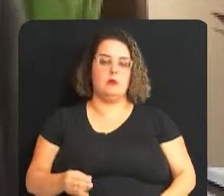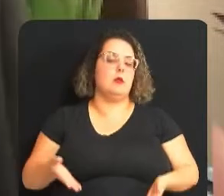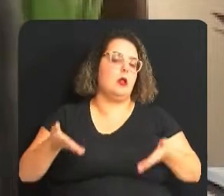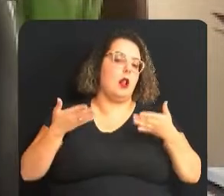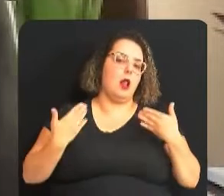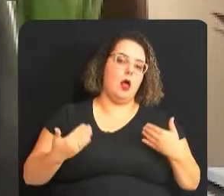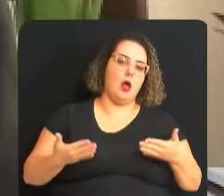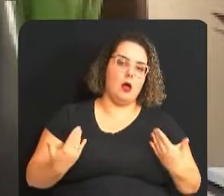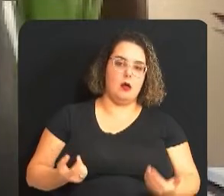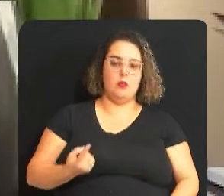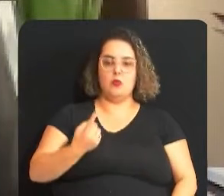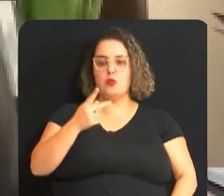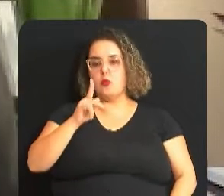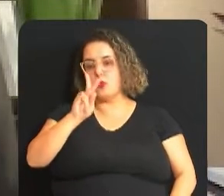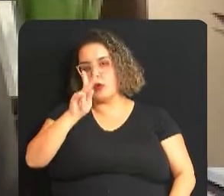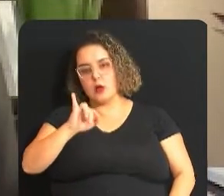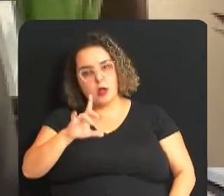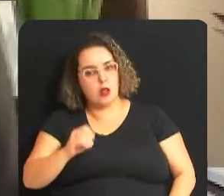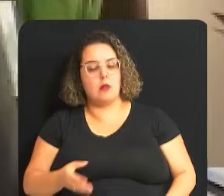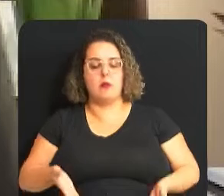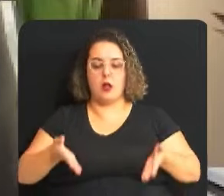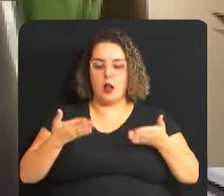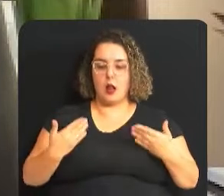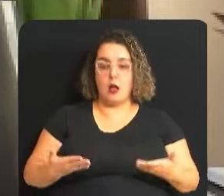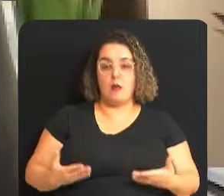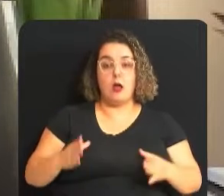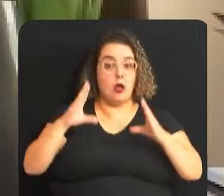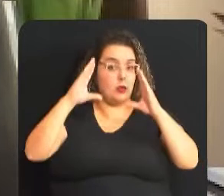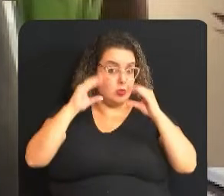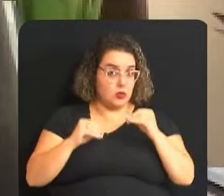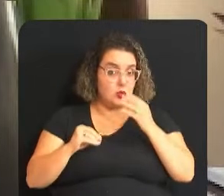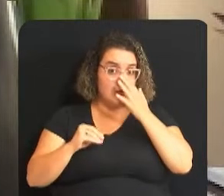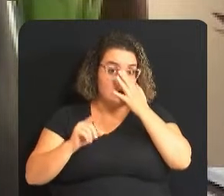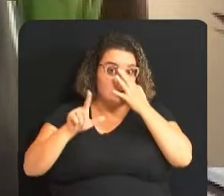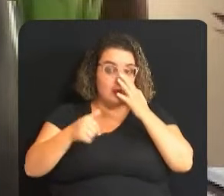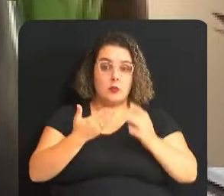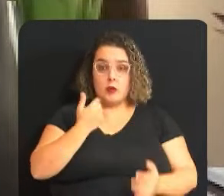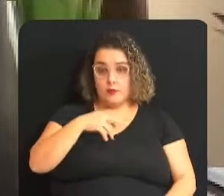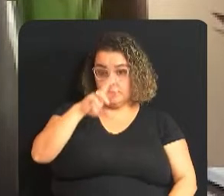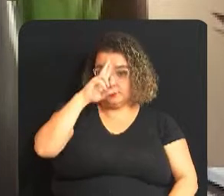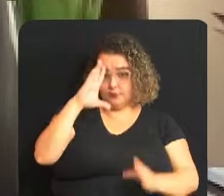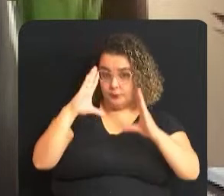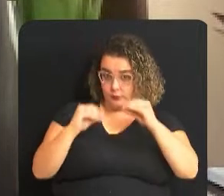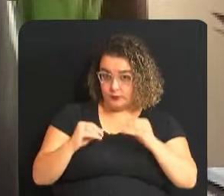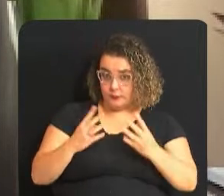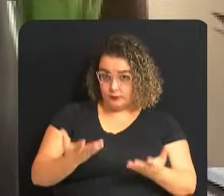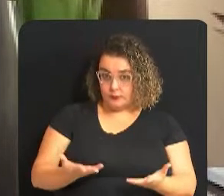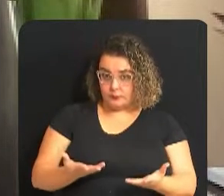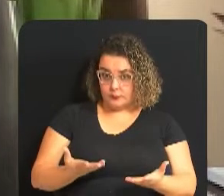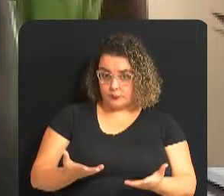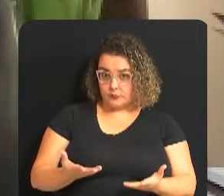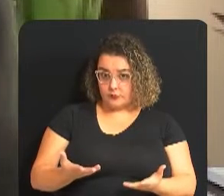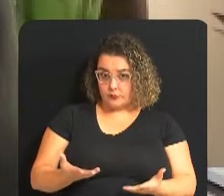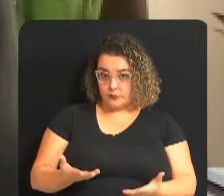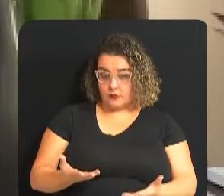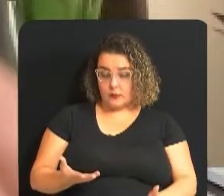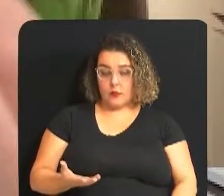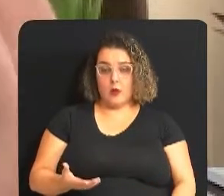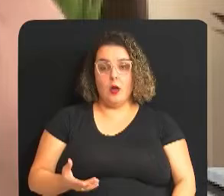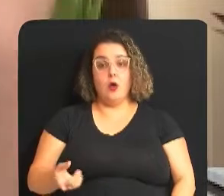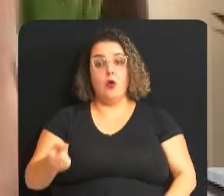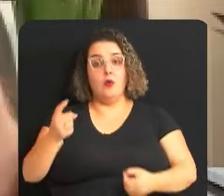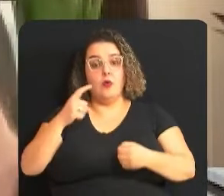1 quilo mais leve. Segundo, à noite, depois da janta, volte a lembrar que o